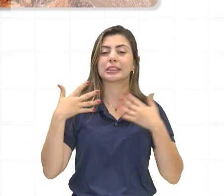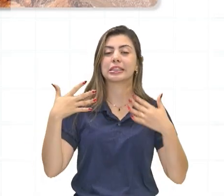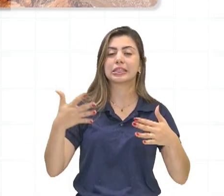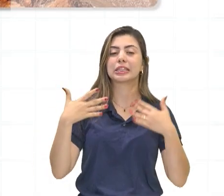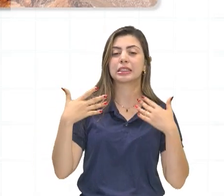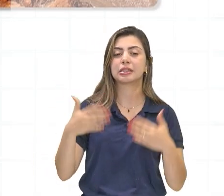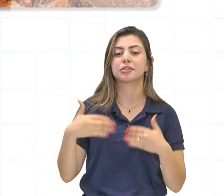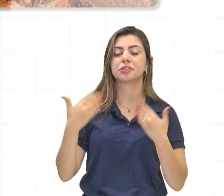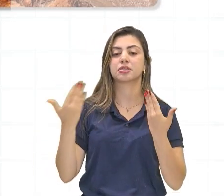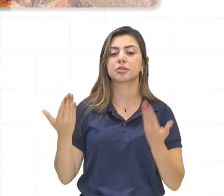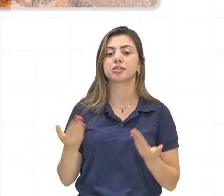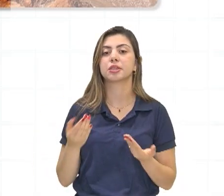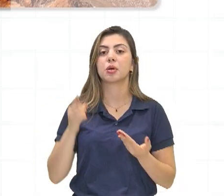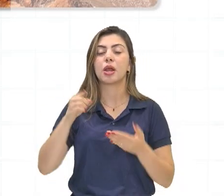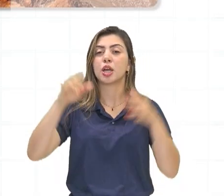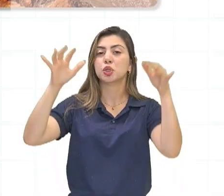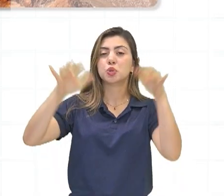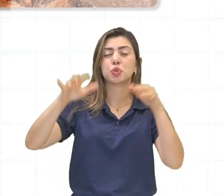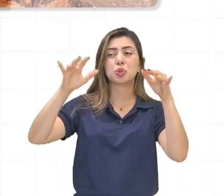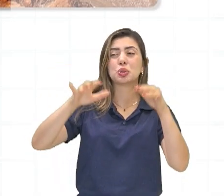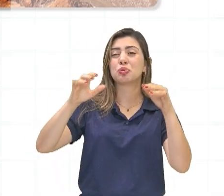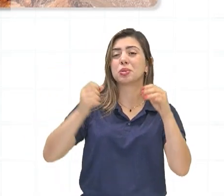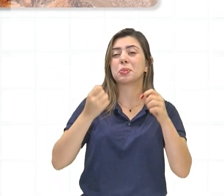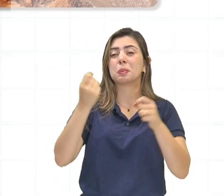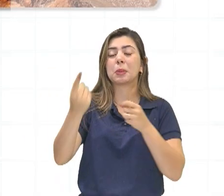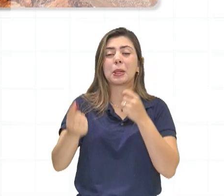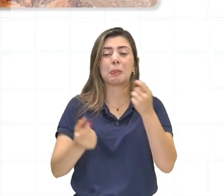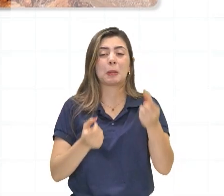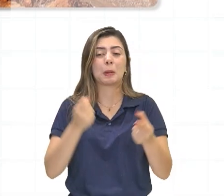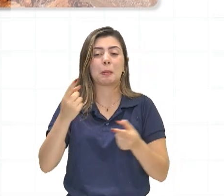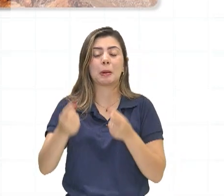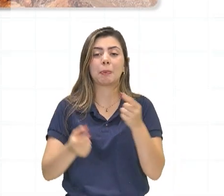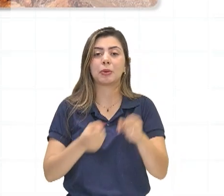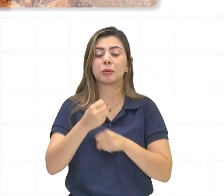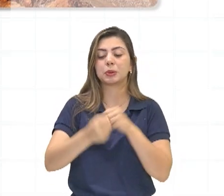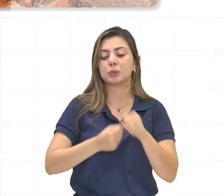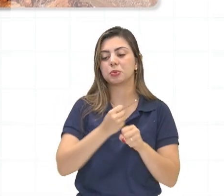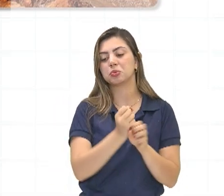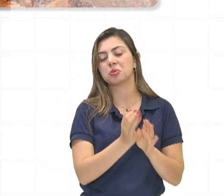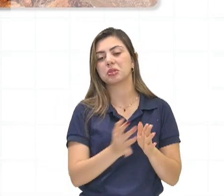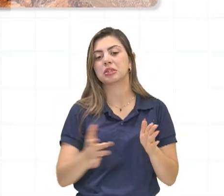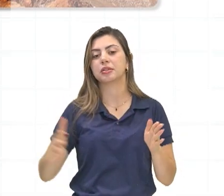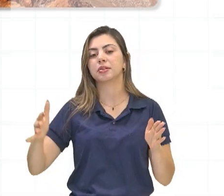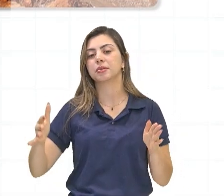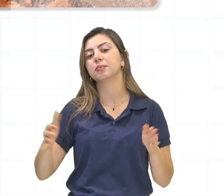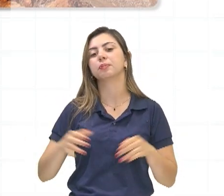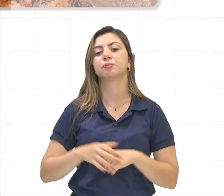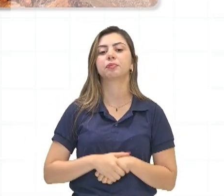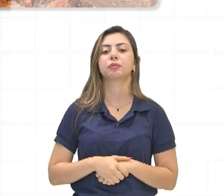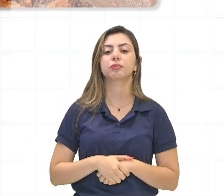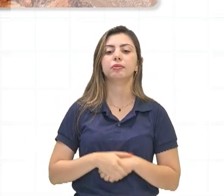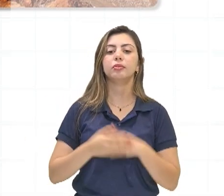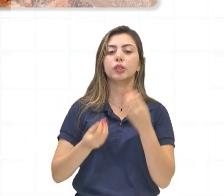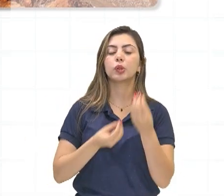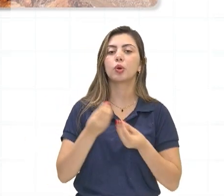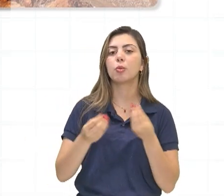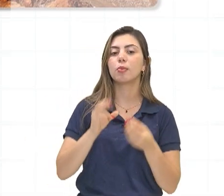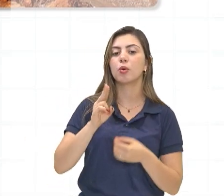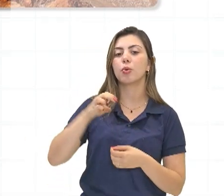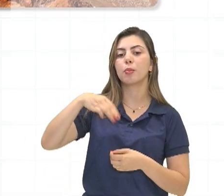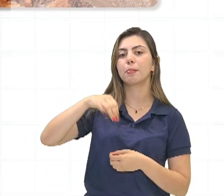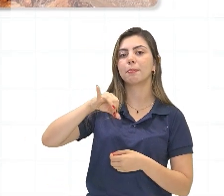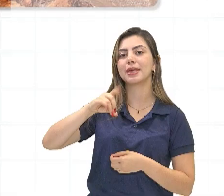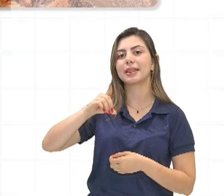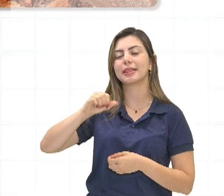pluviosidade quer dizer poucas chuvas, né, durante o ano. Registra uma baixa umidade, né? Se a gente está falando